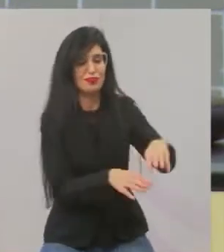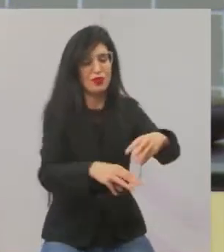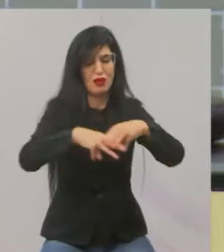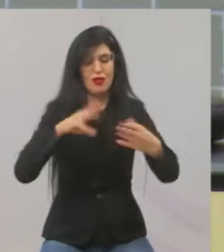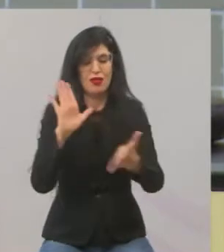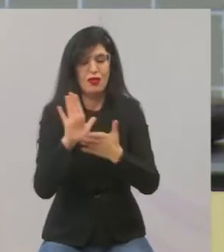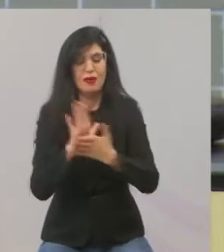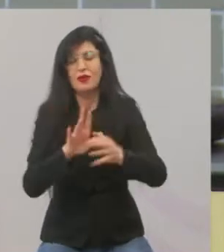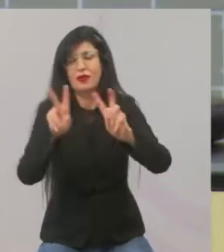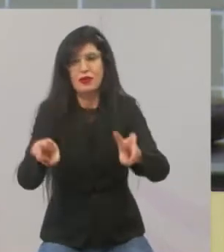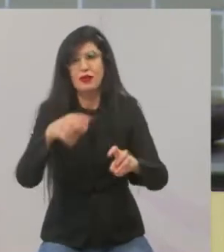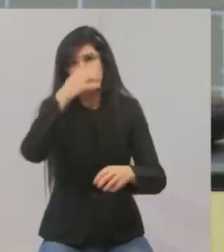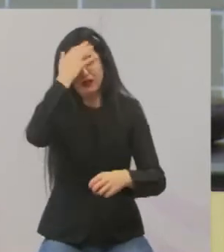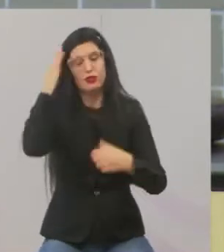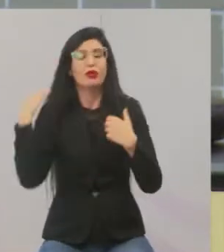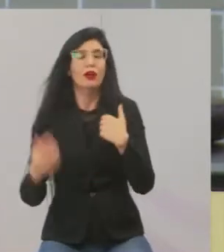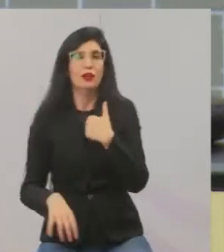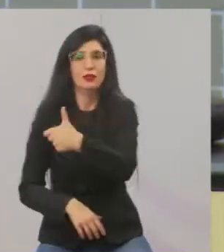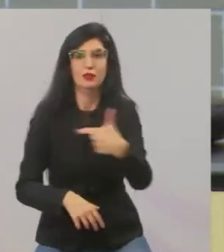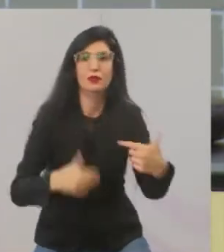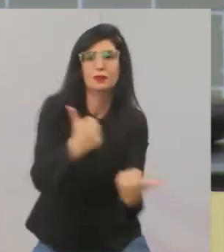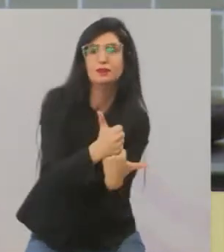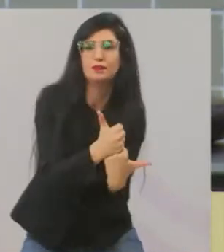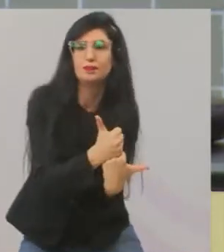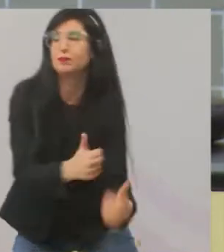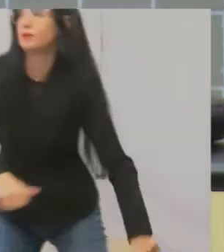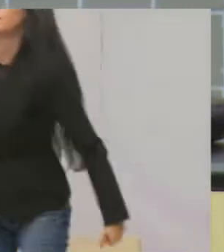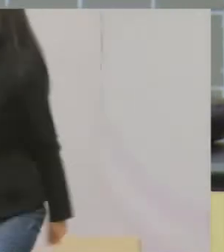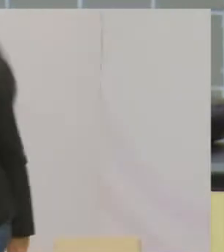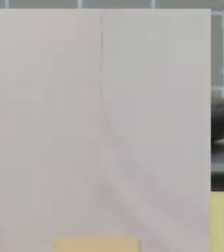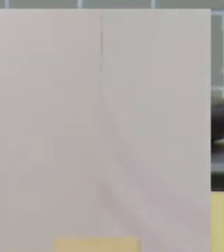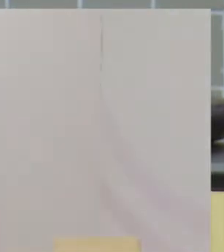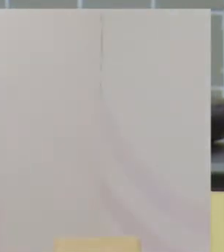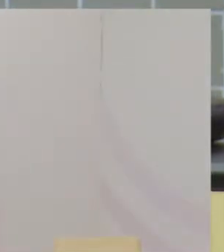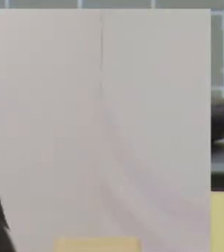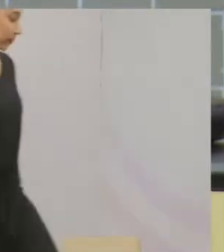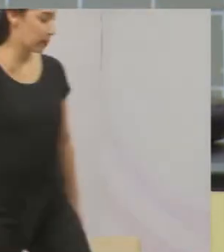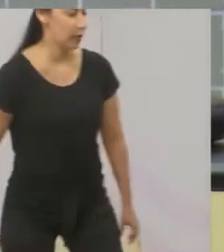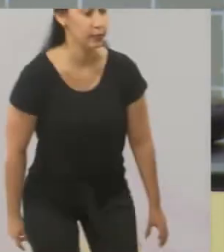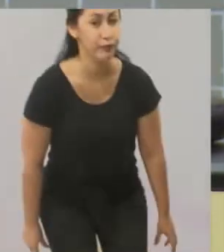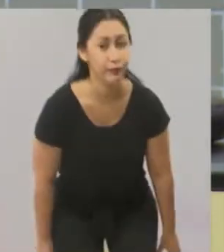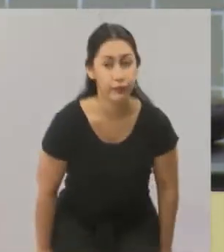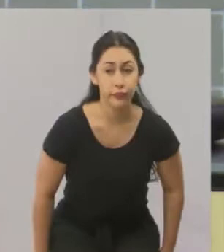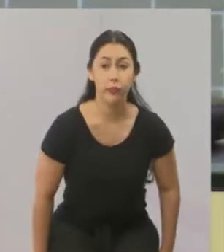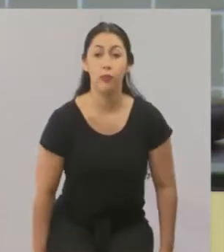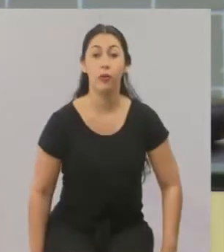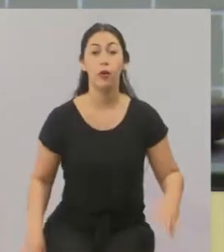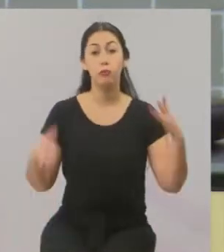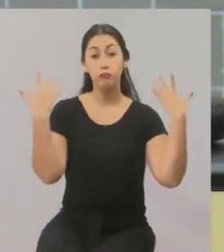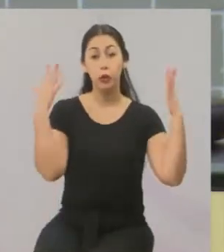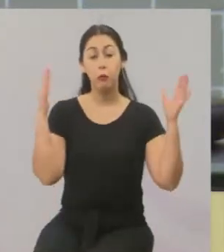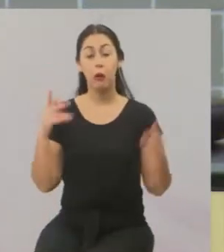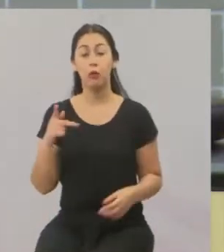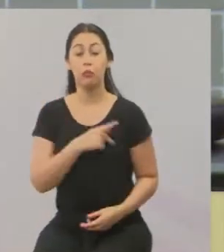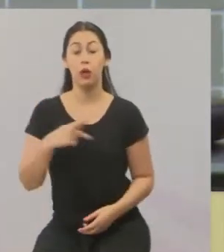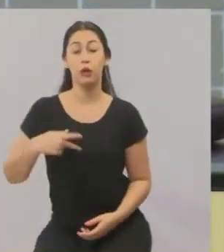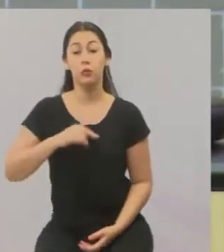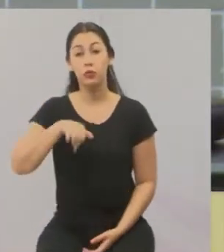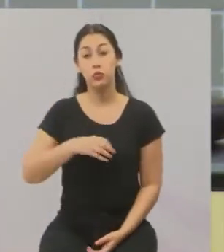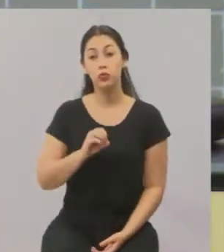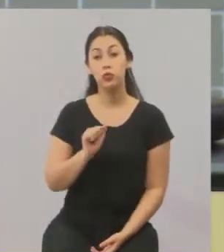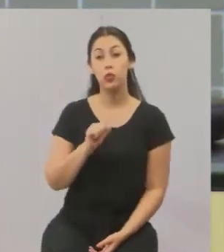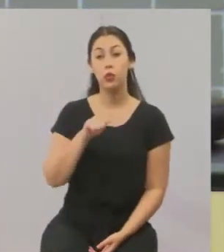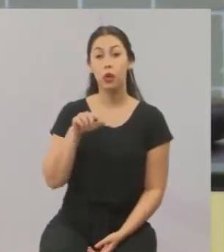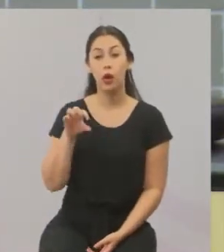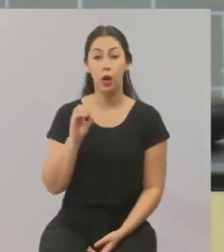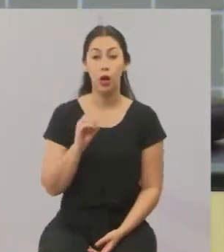Moção número 122. Moção congratulatória ao pastor João Carlos Capper,